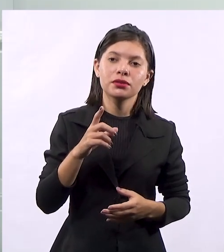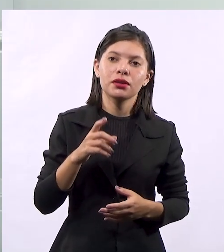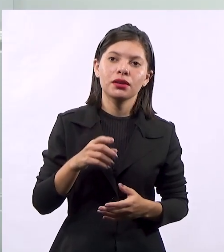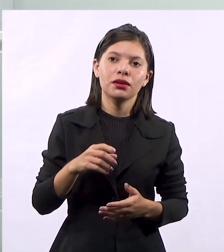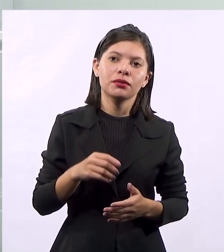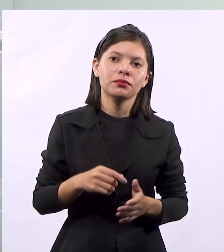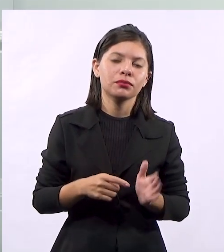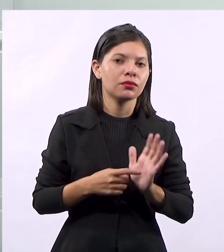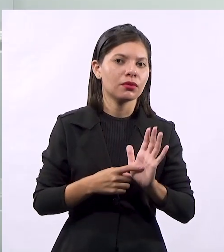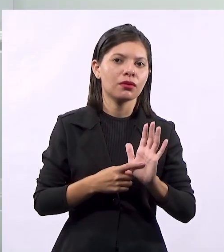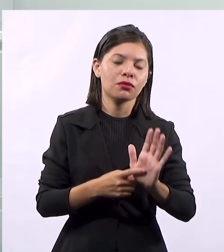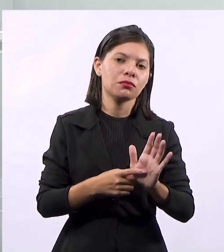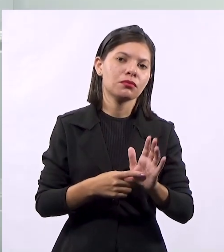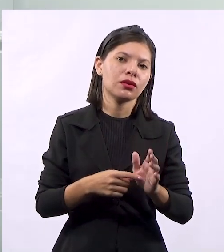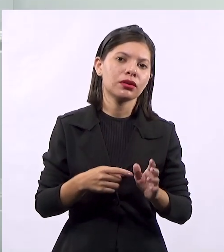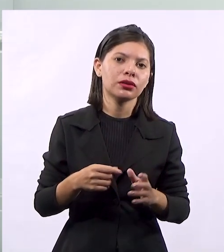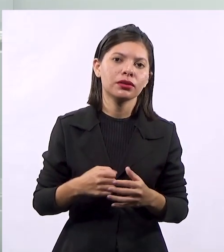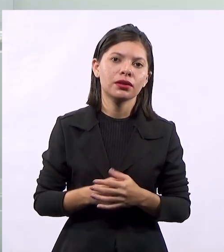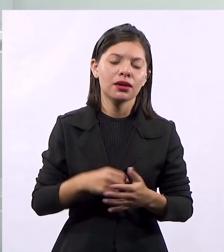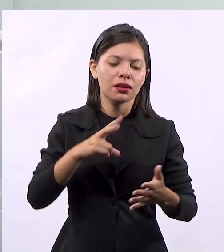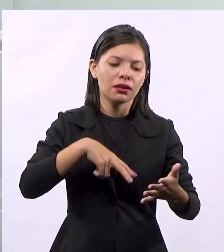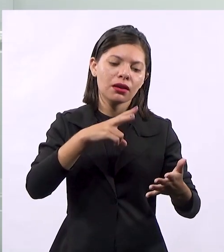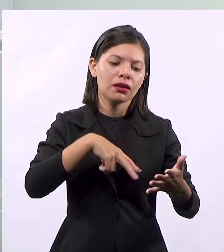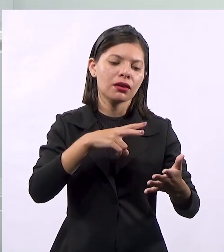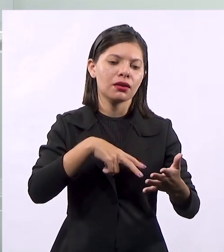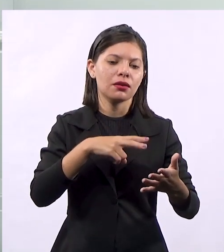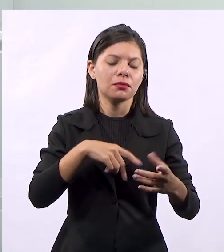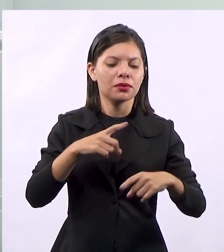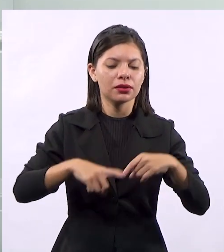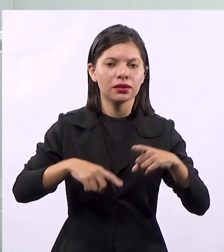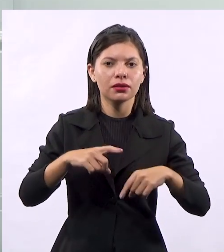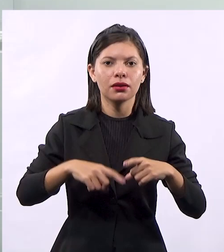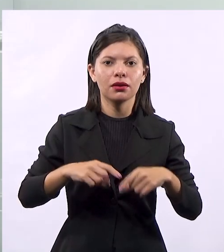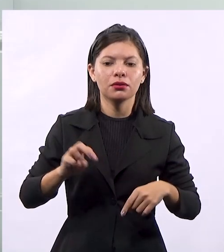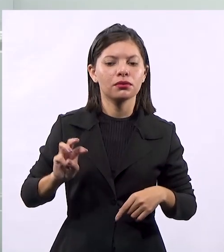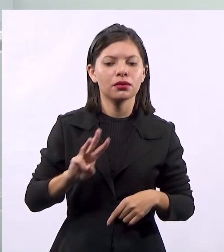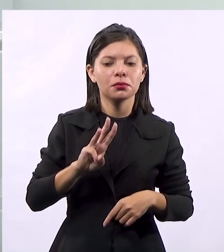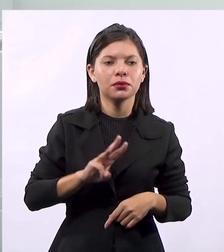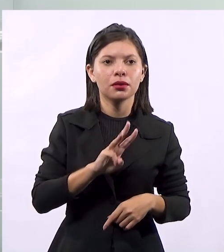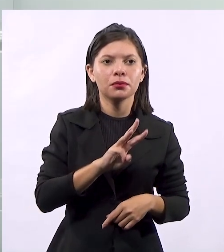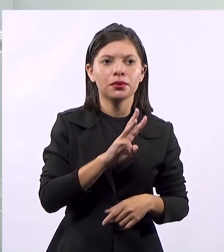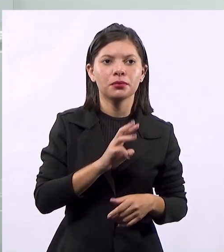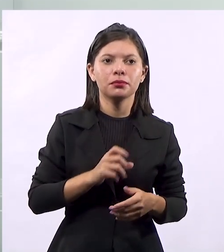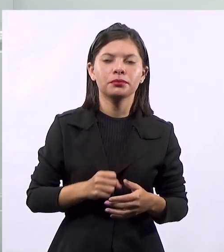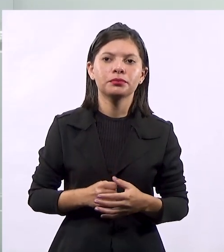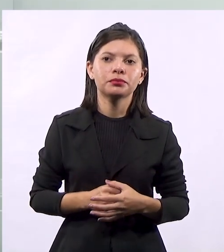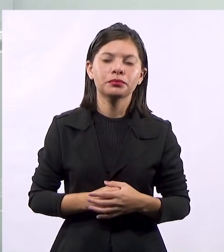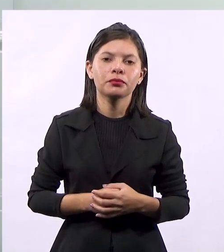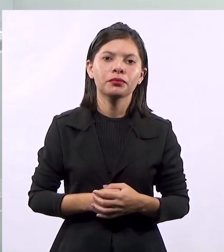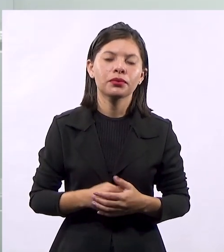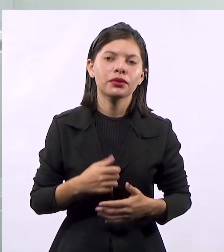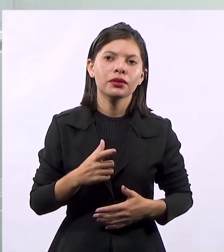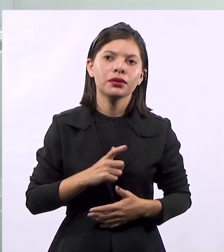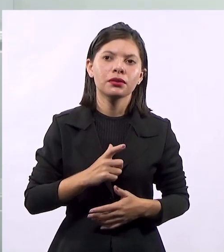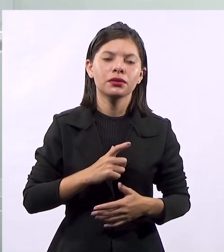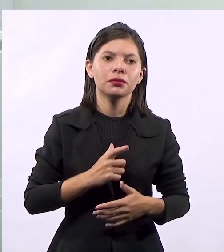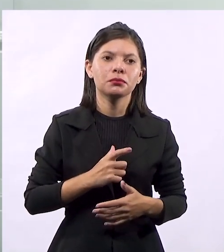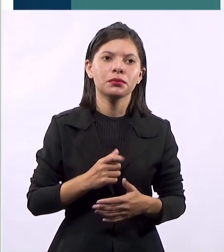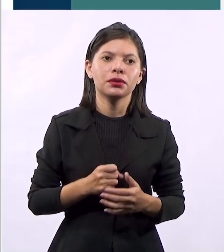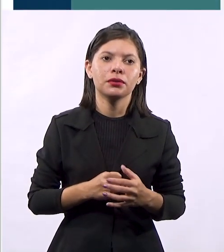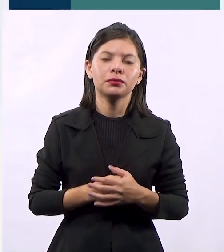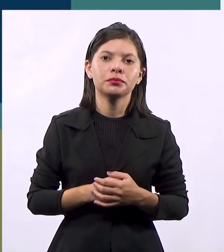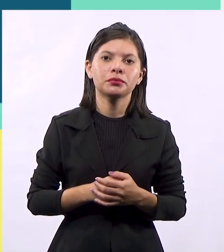de normas como decretos, resoluções, diretrizes, portarias, normativas, memorandos, instruções, entre outros, tá